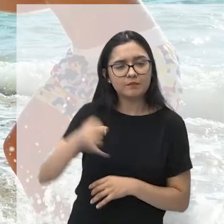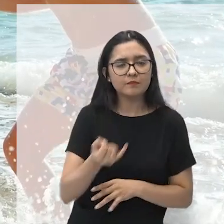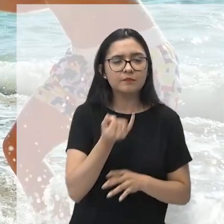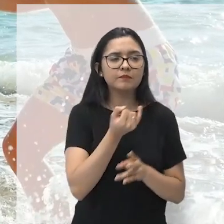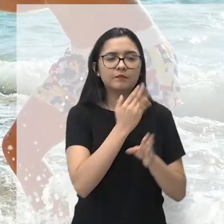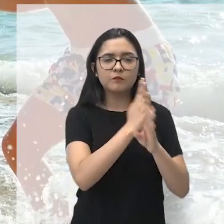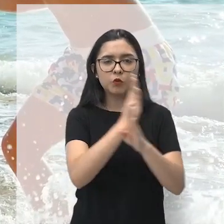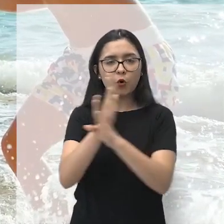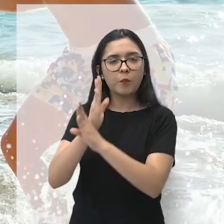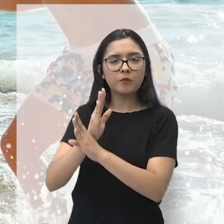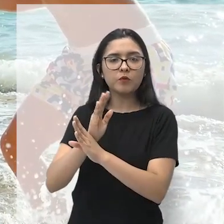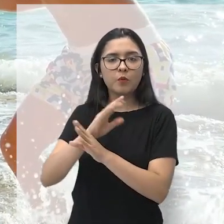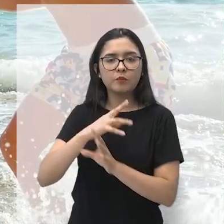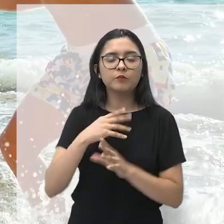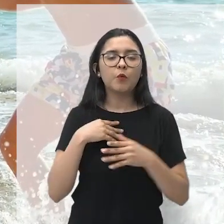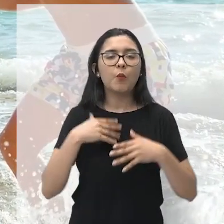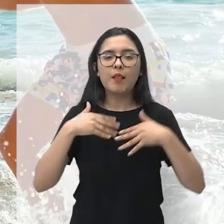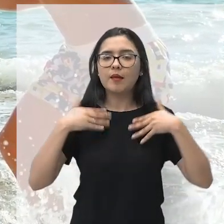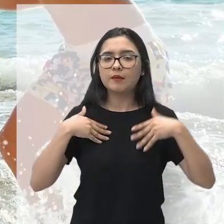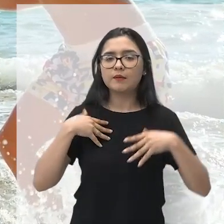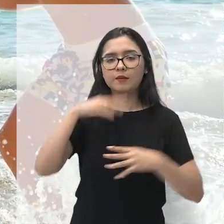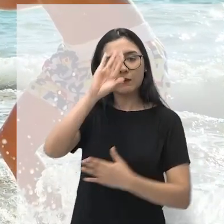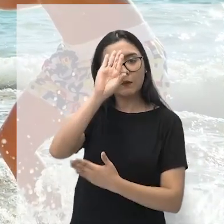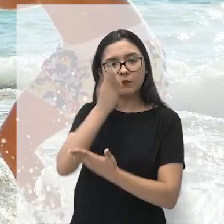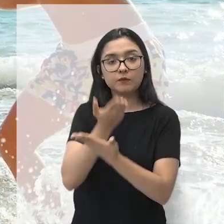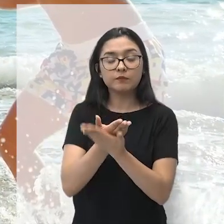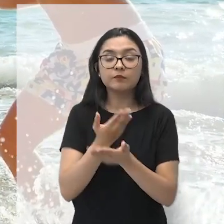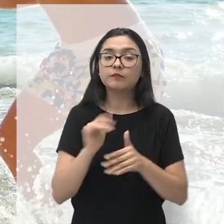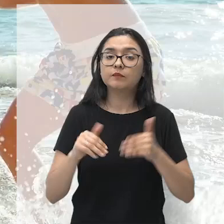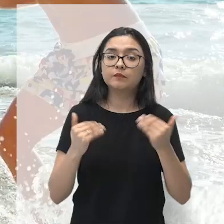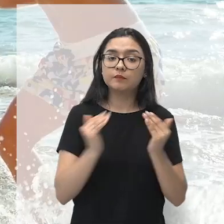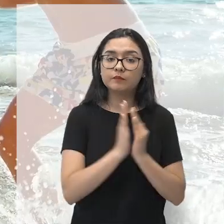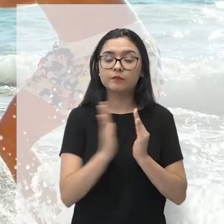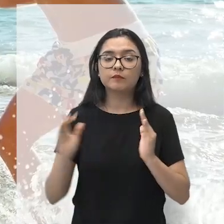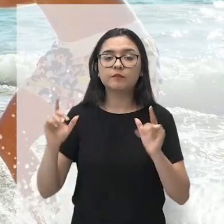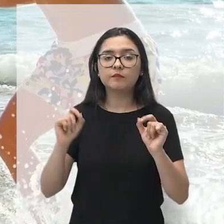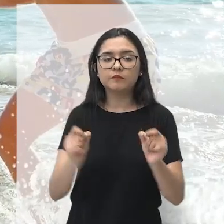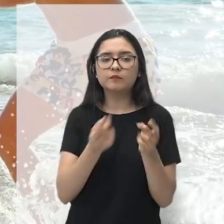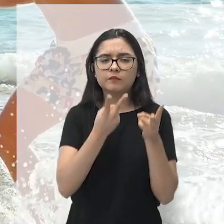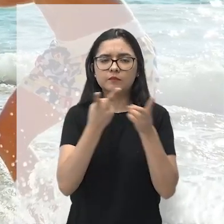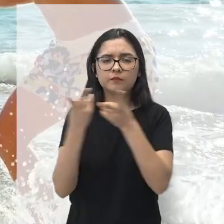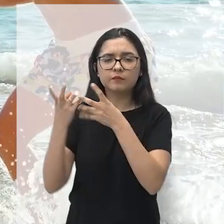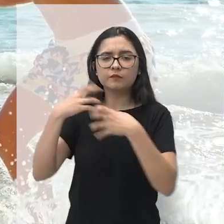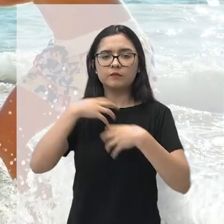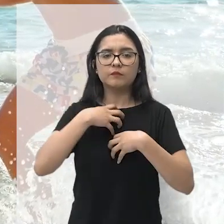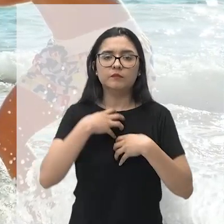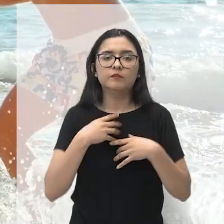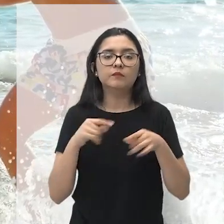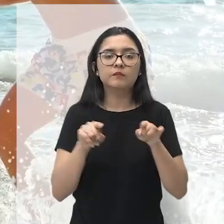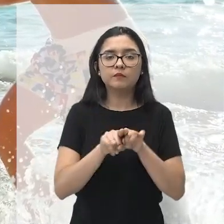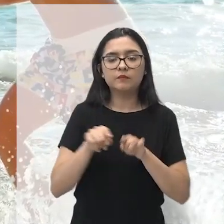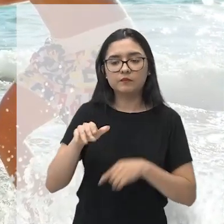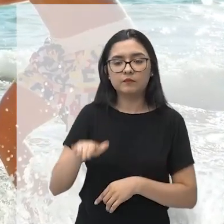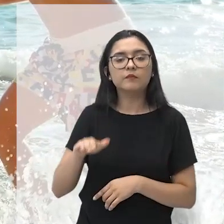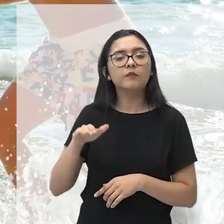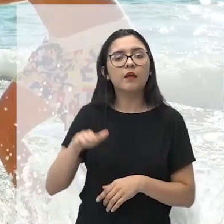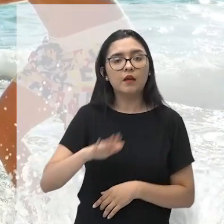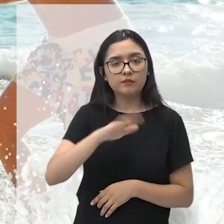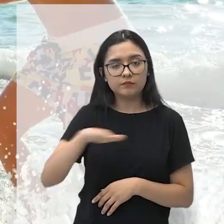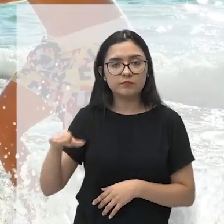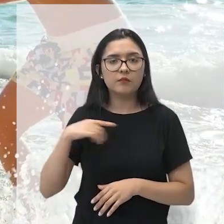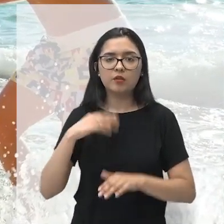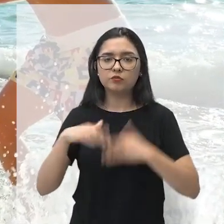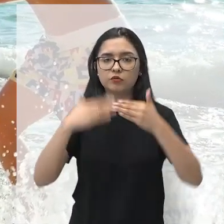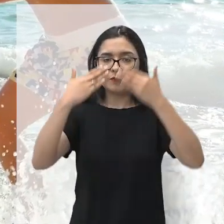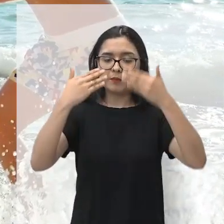mundo com alegria e confiança. Através dessa jornada sensorial e reflexa, as crianças constroem a base para seu